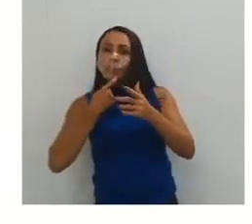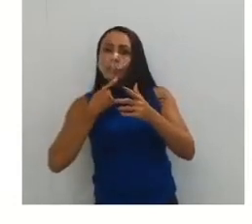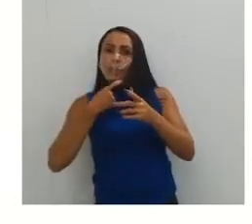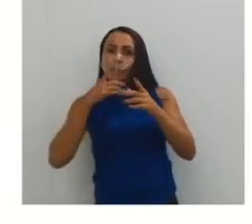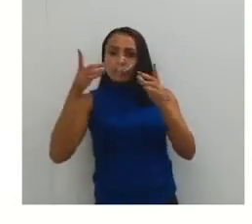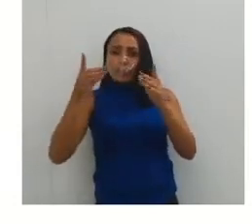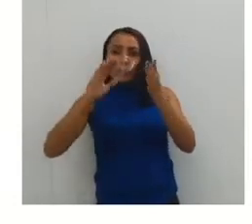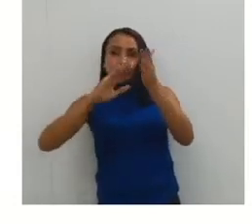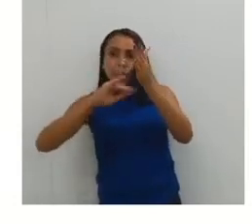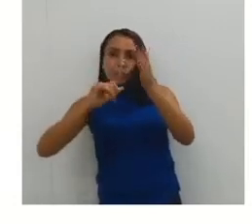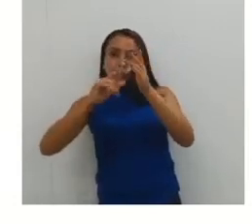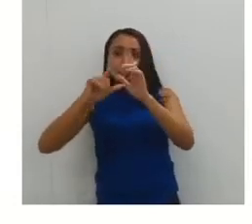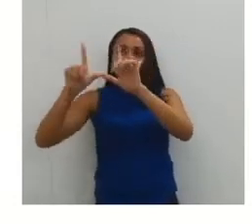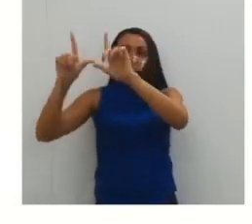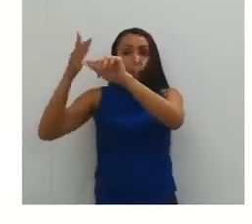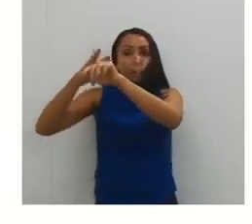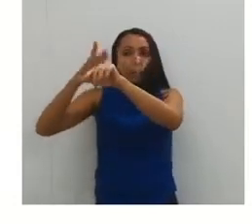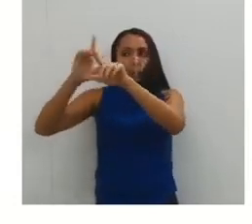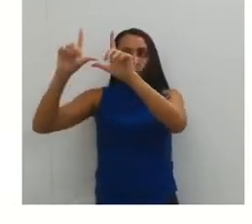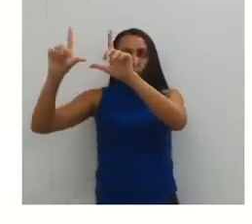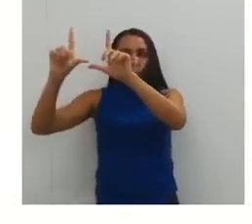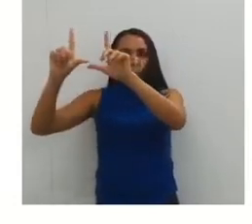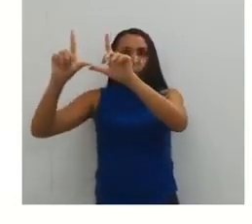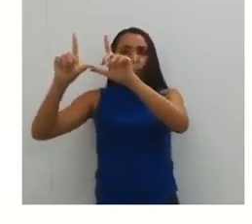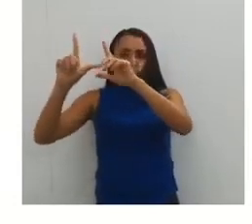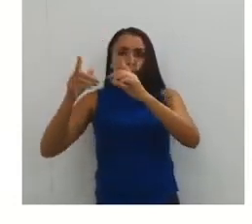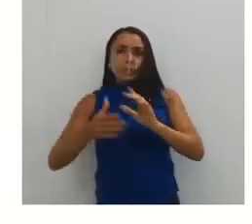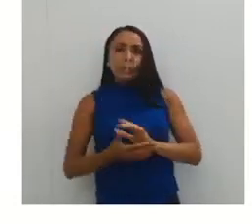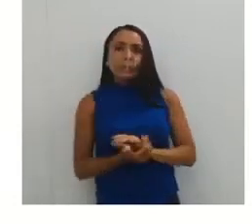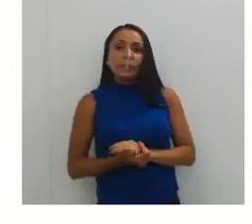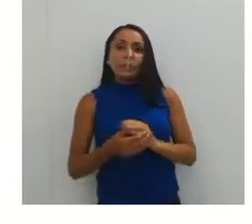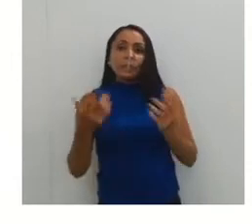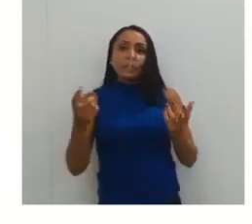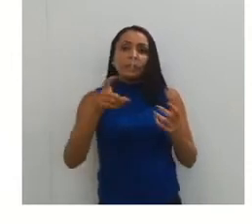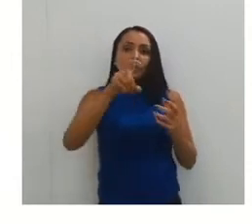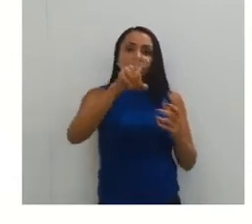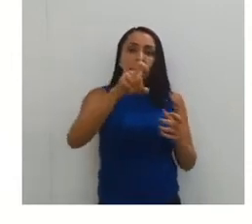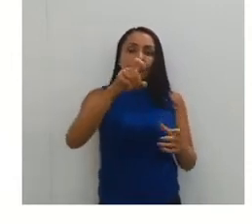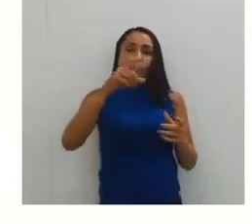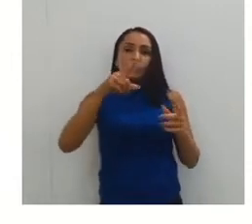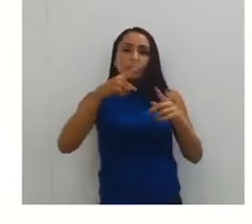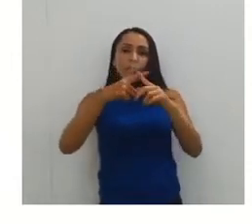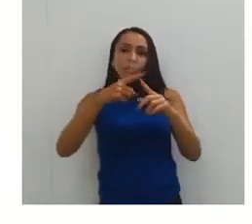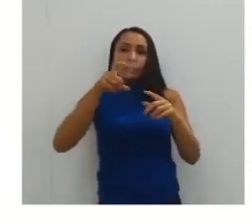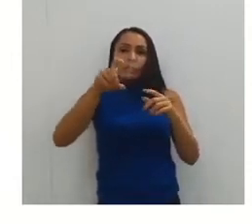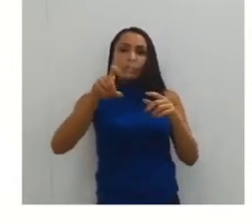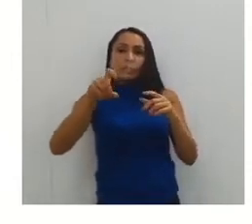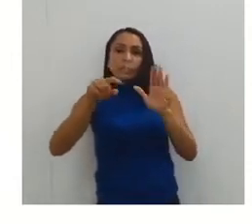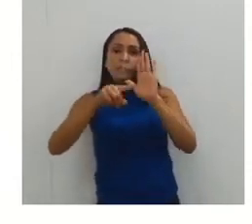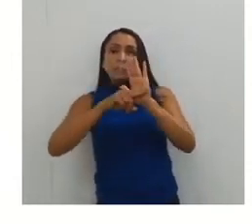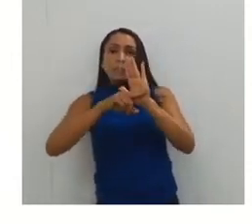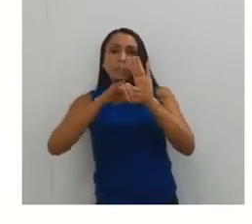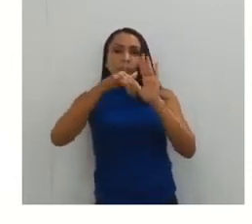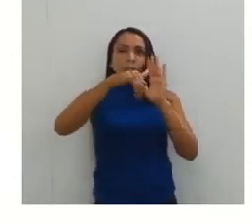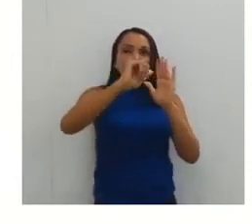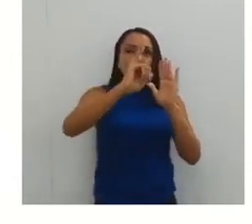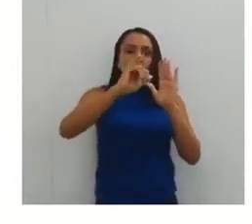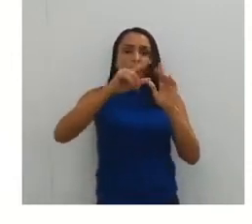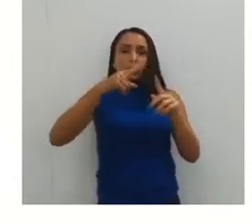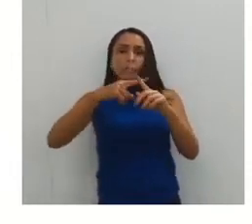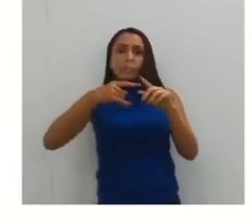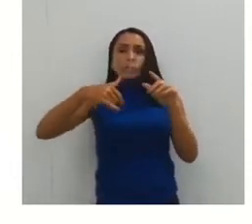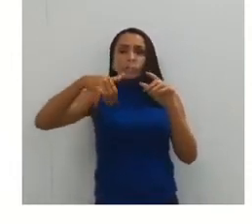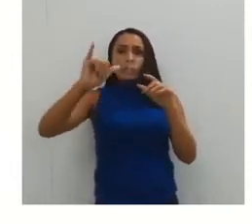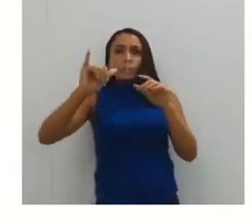aquele quadrado pequeno, x ao quadrado. Então vai ficar x vezes x menos y vezes y. Então fica x ao